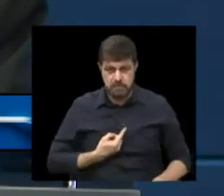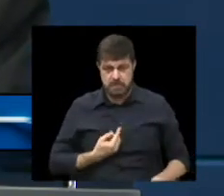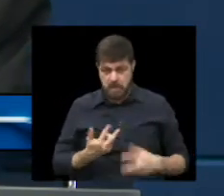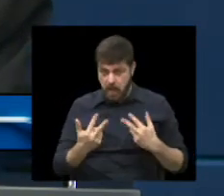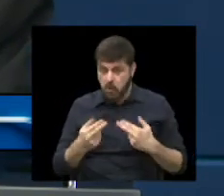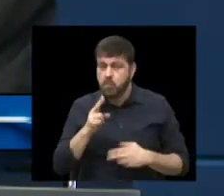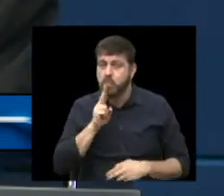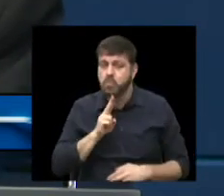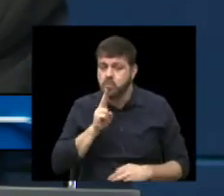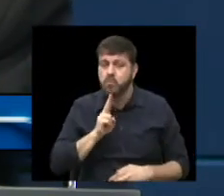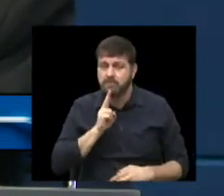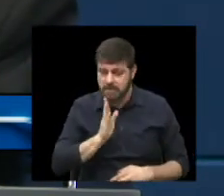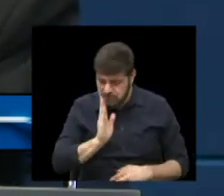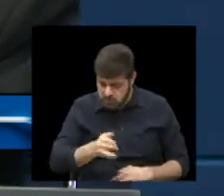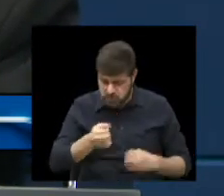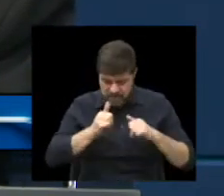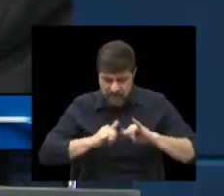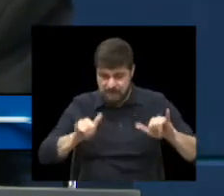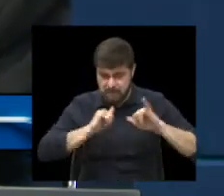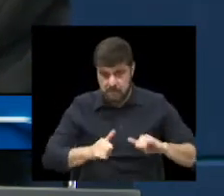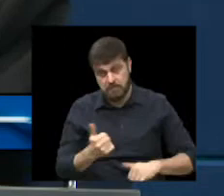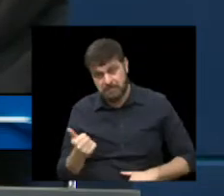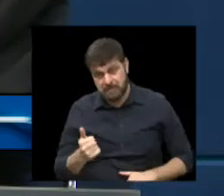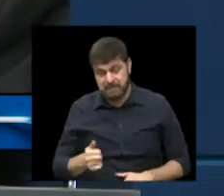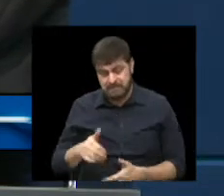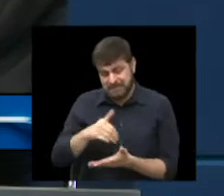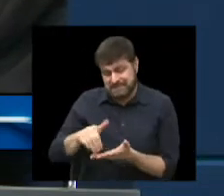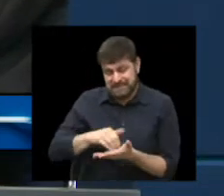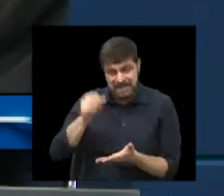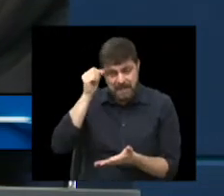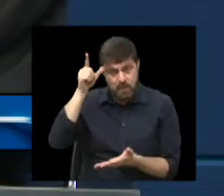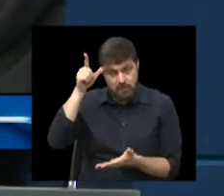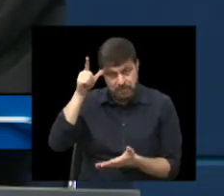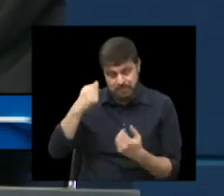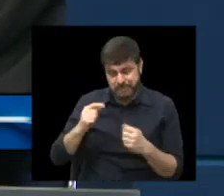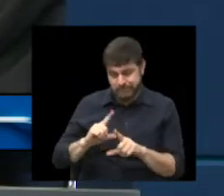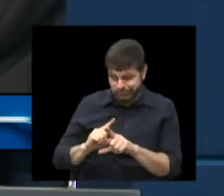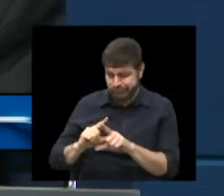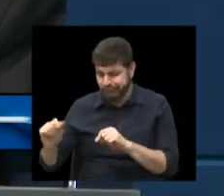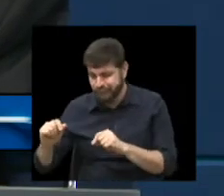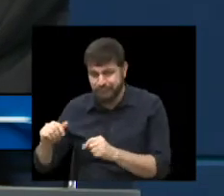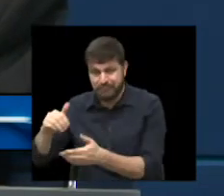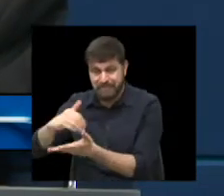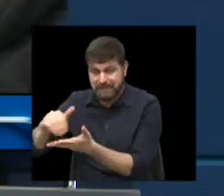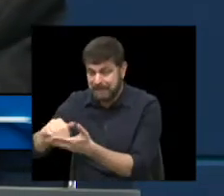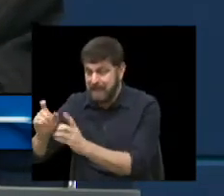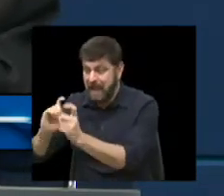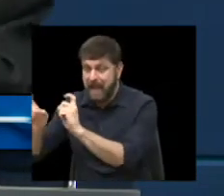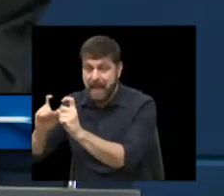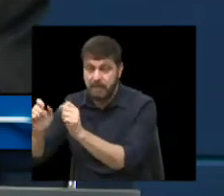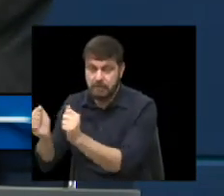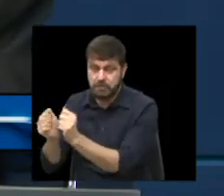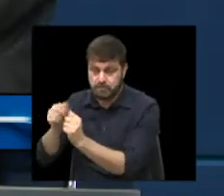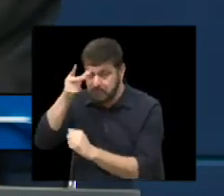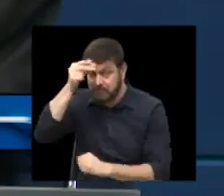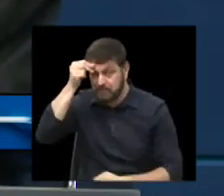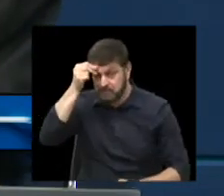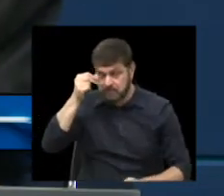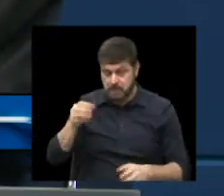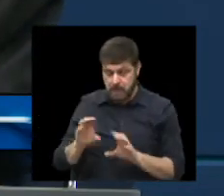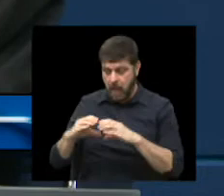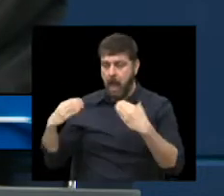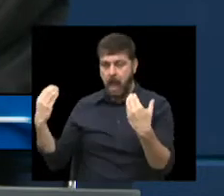Nelson Mose. Então, ele foi chamado para essa reunião de emergência, que a gente compreendeu, entendeu, né? A comunidade GLTTB também tem